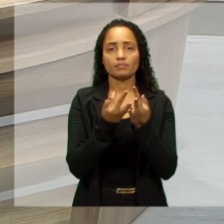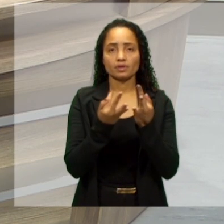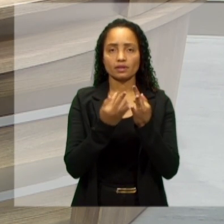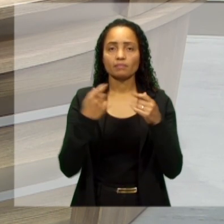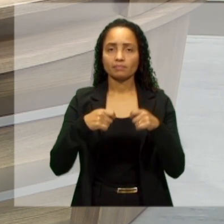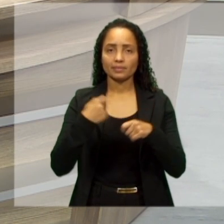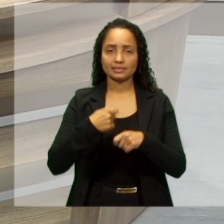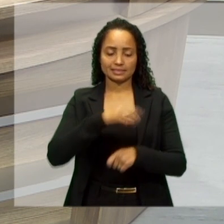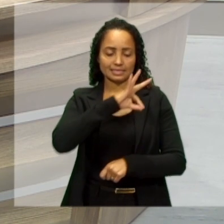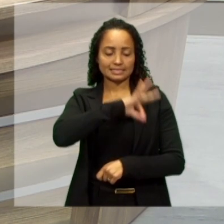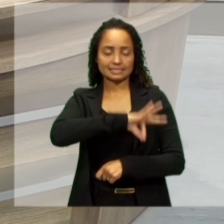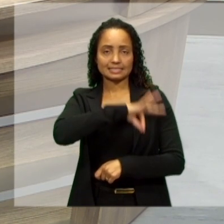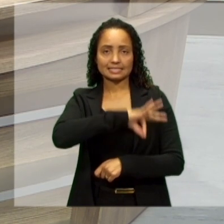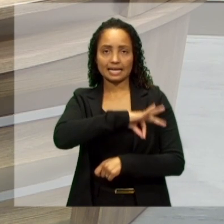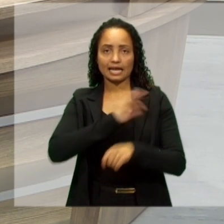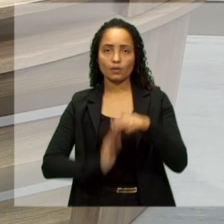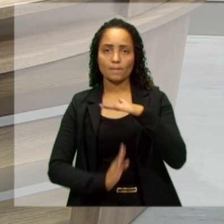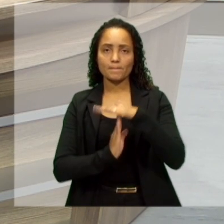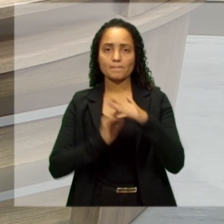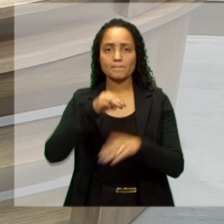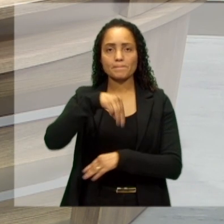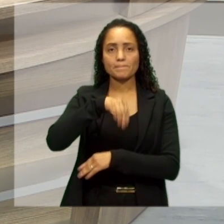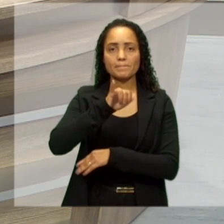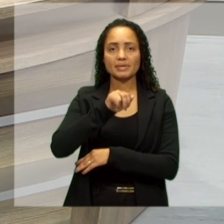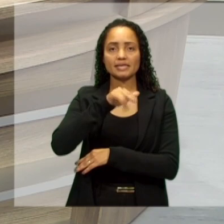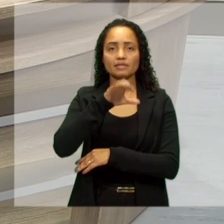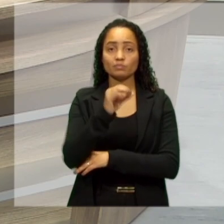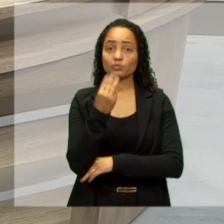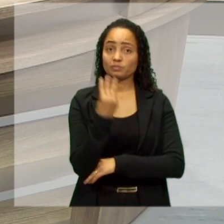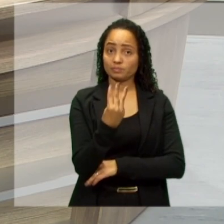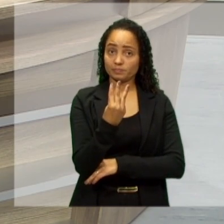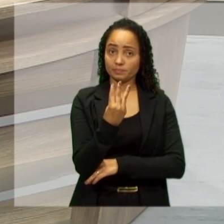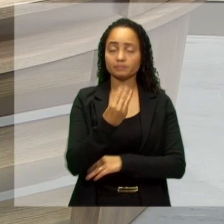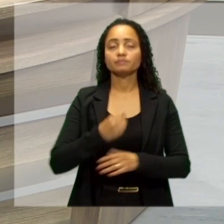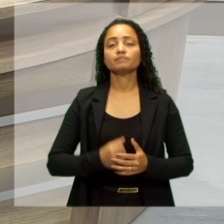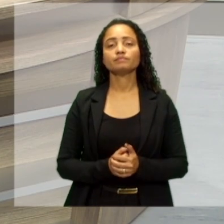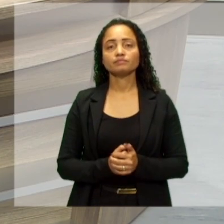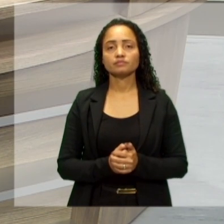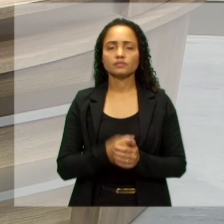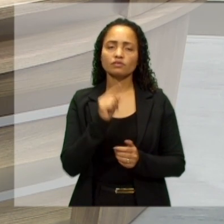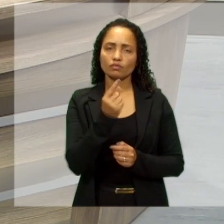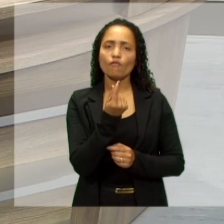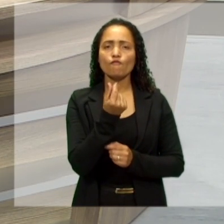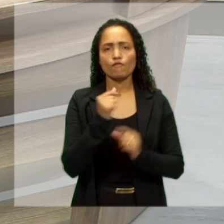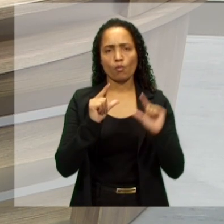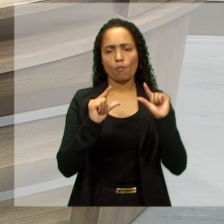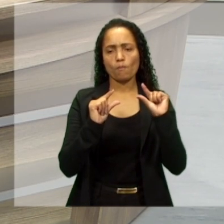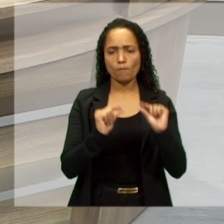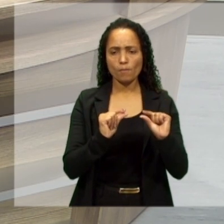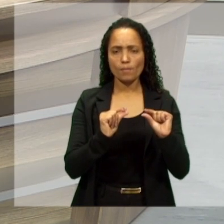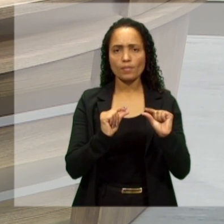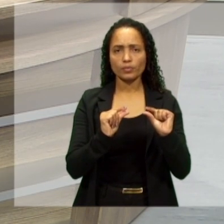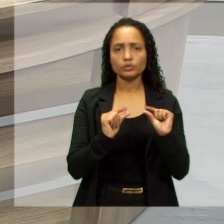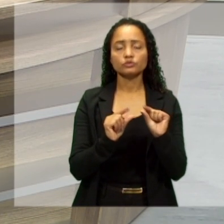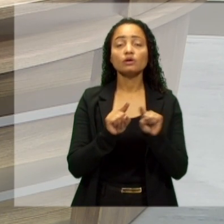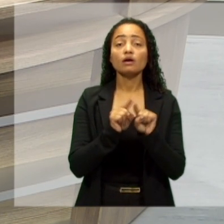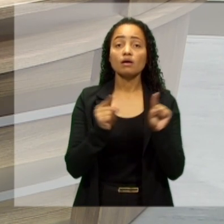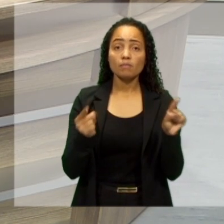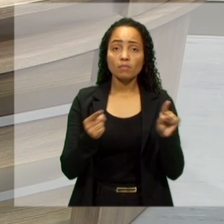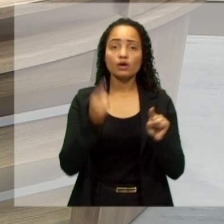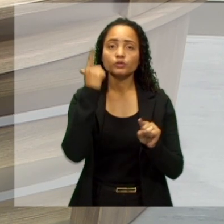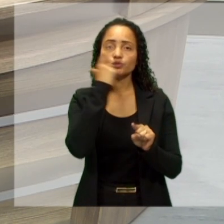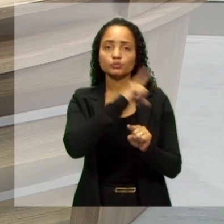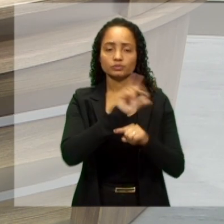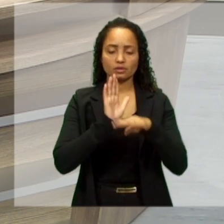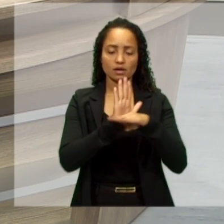mínimos. É um valor considerado baixo, mas que atende boa parte da